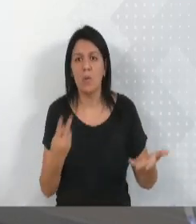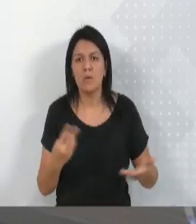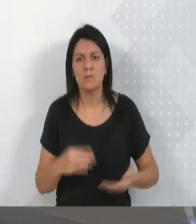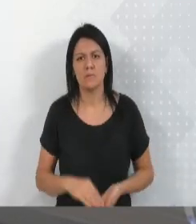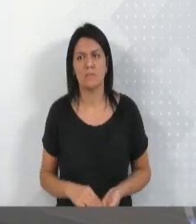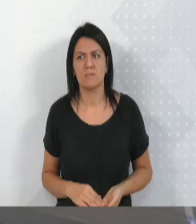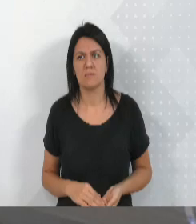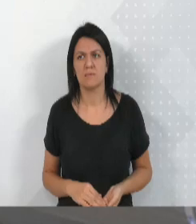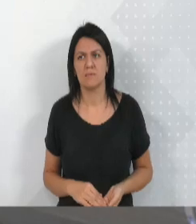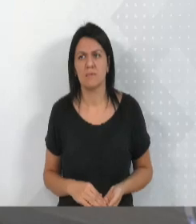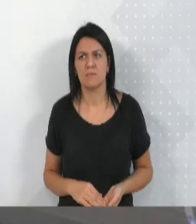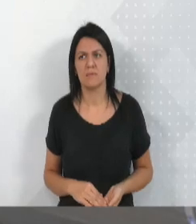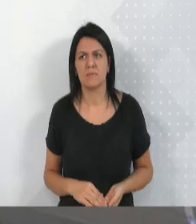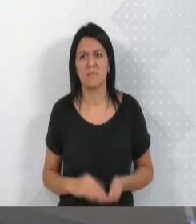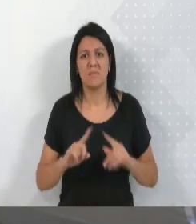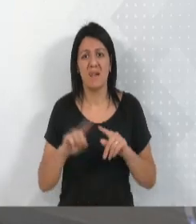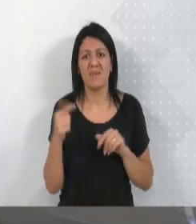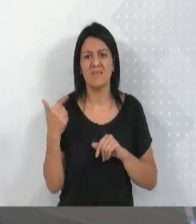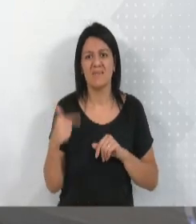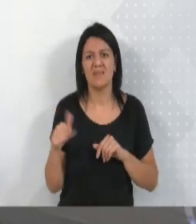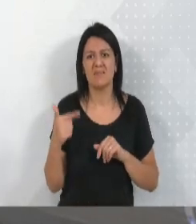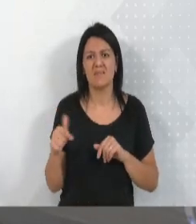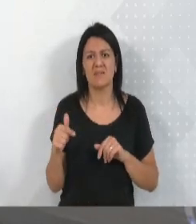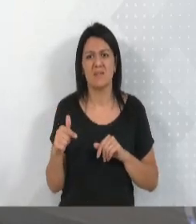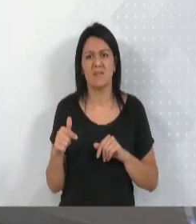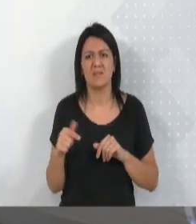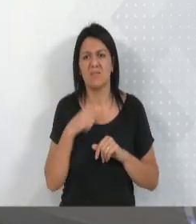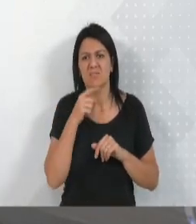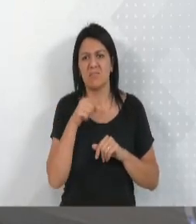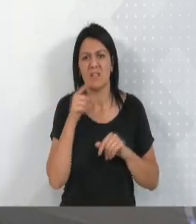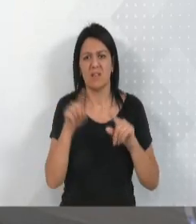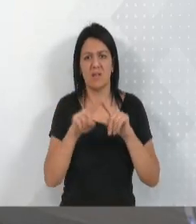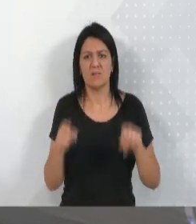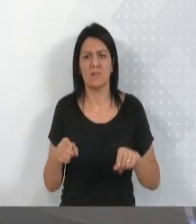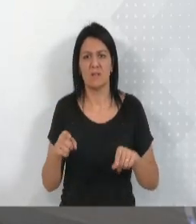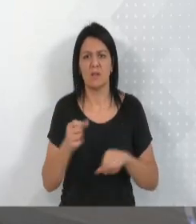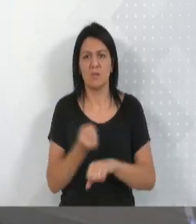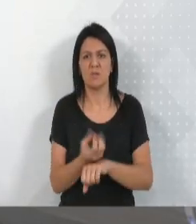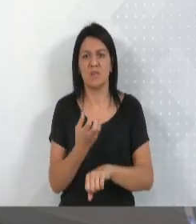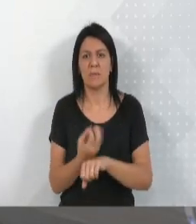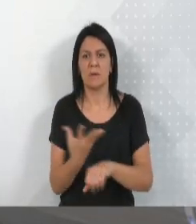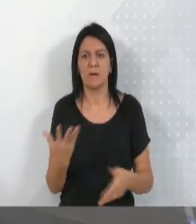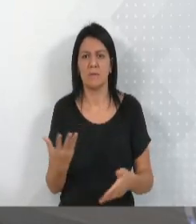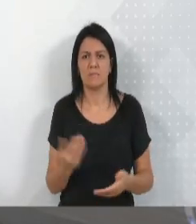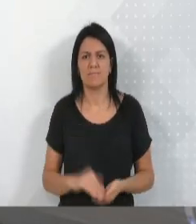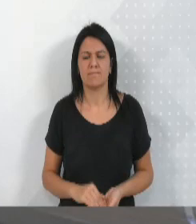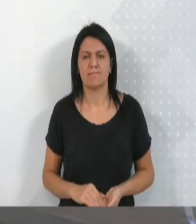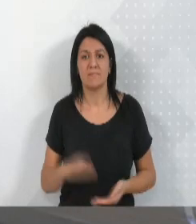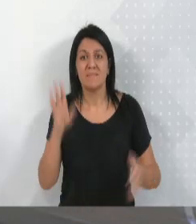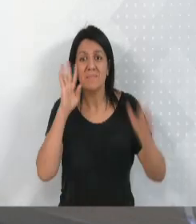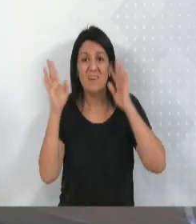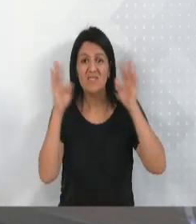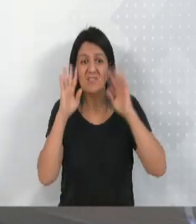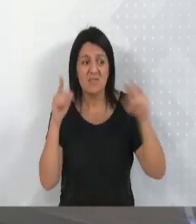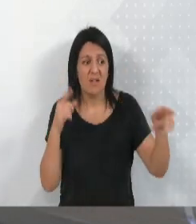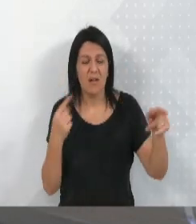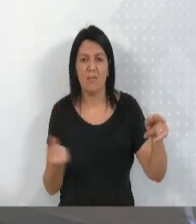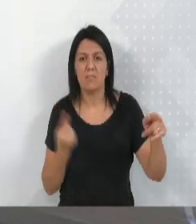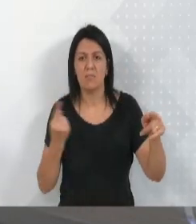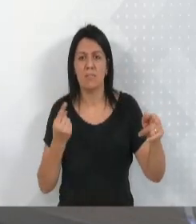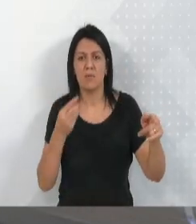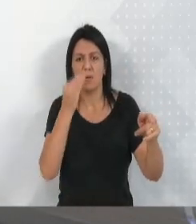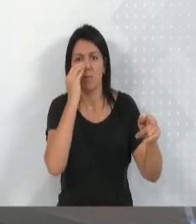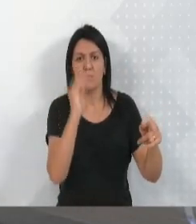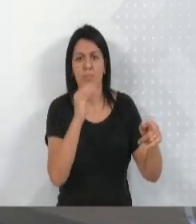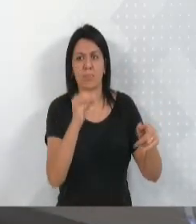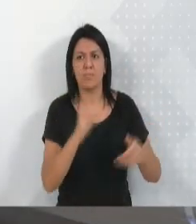lá são funcionários do SAMAI fazendo a manutenção. Imagina isso lá abandonado do jeito que está. Como que